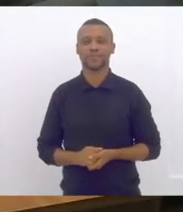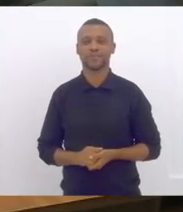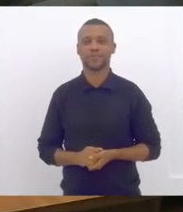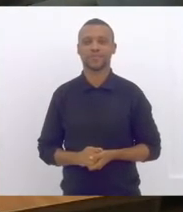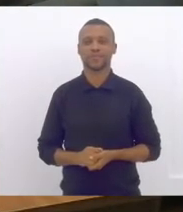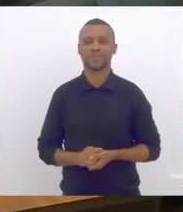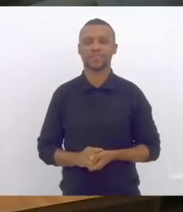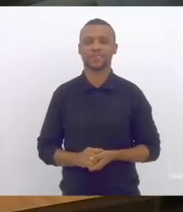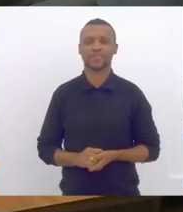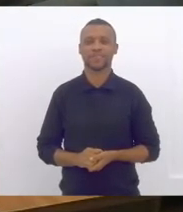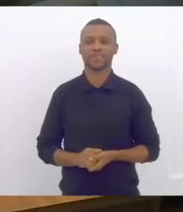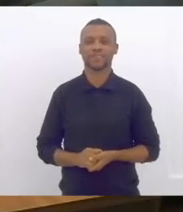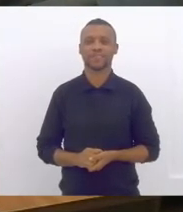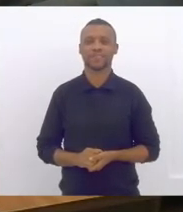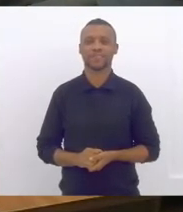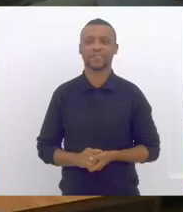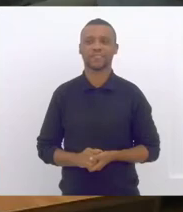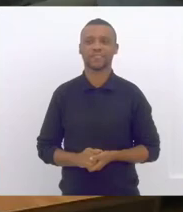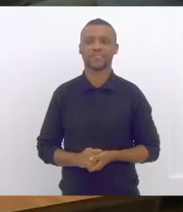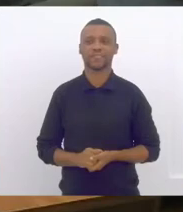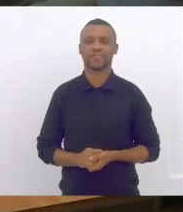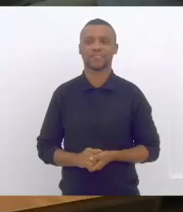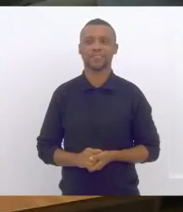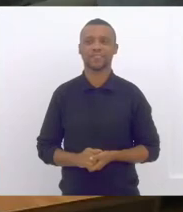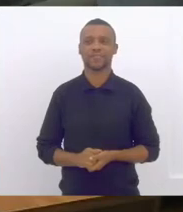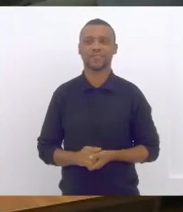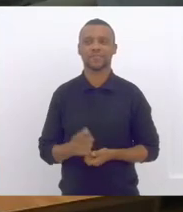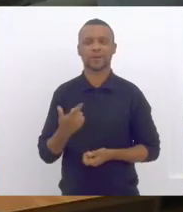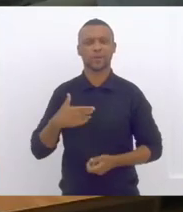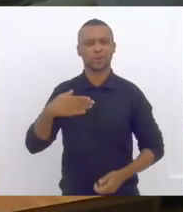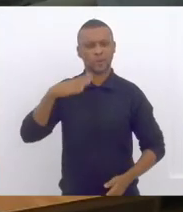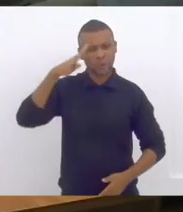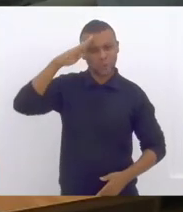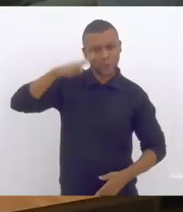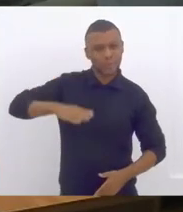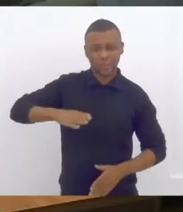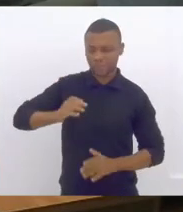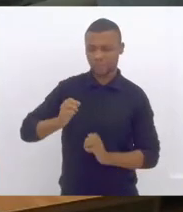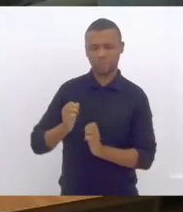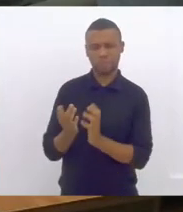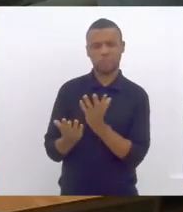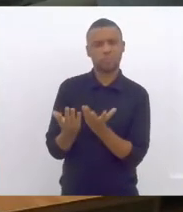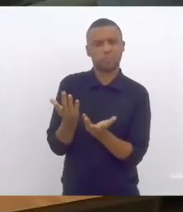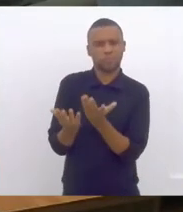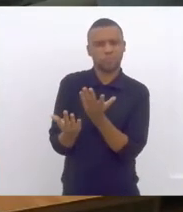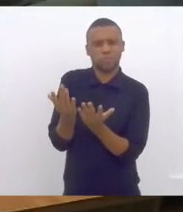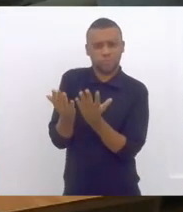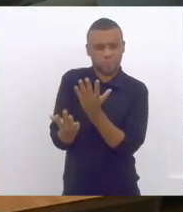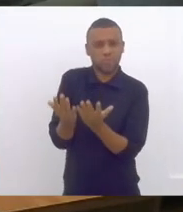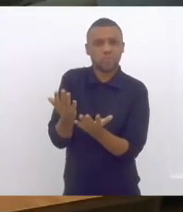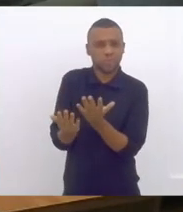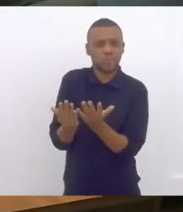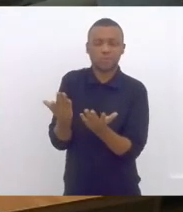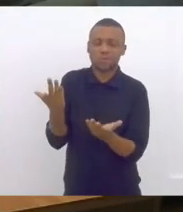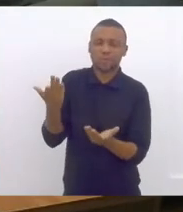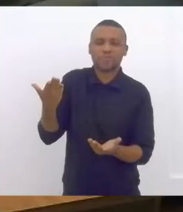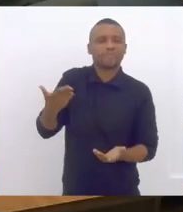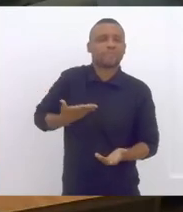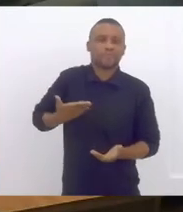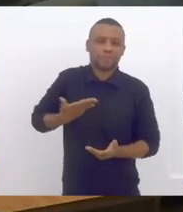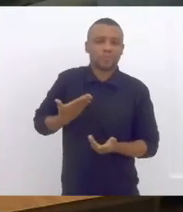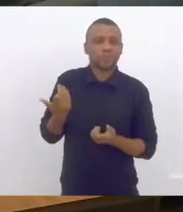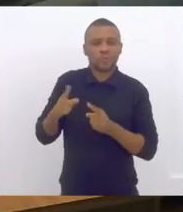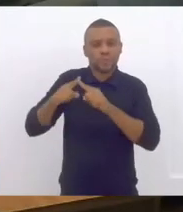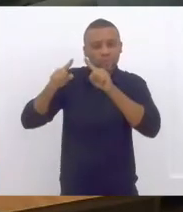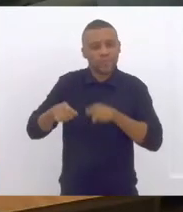Vocês merecem. Nossos soldados de fogo, nossa bombeirada querida.